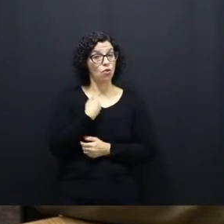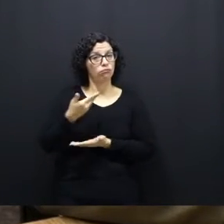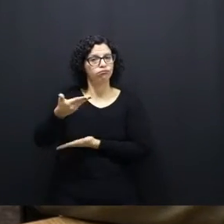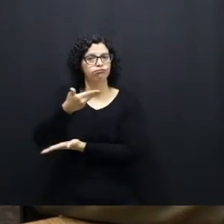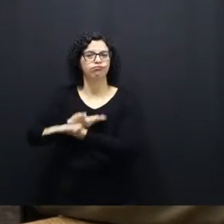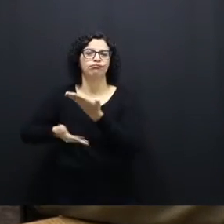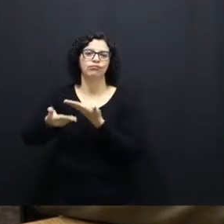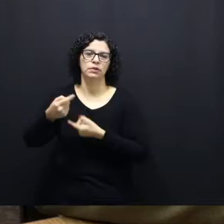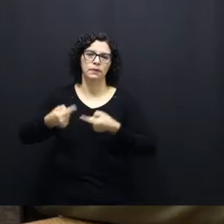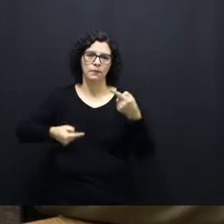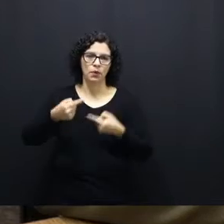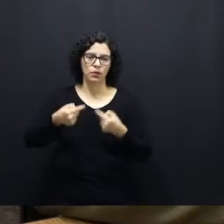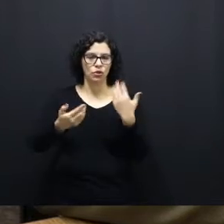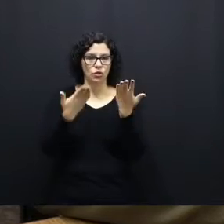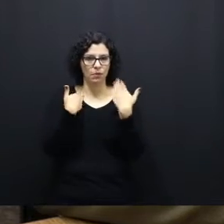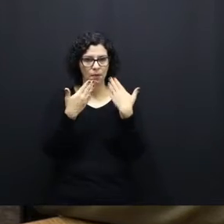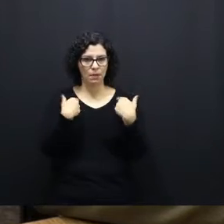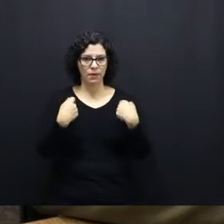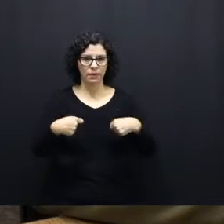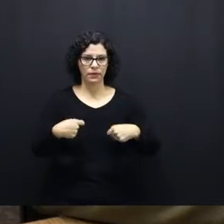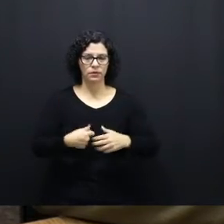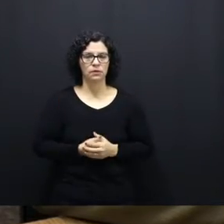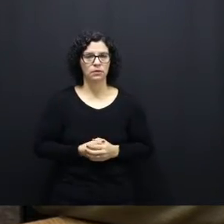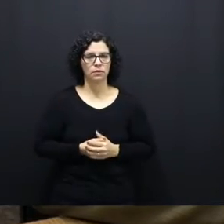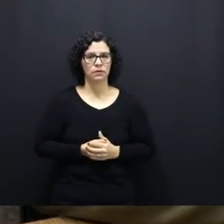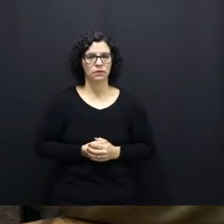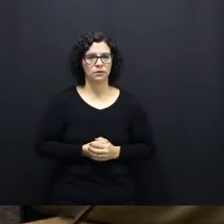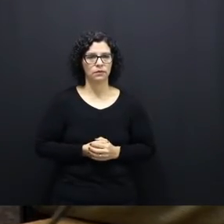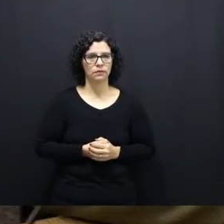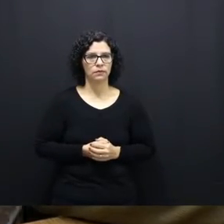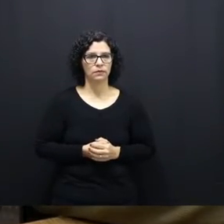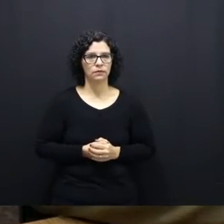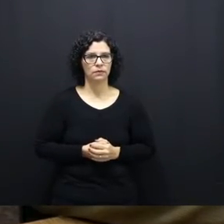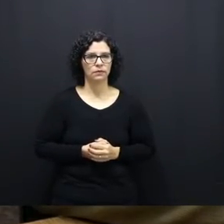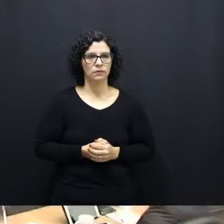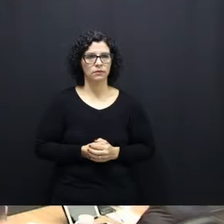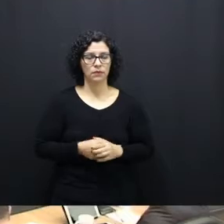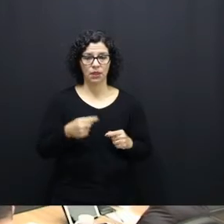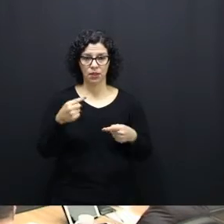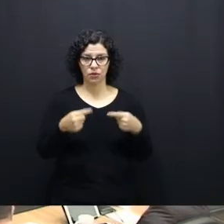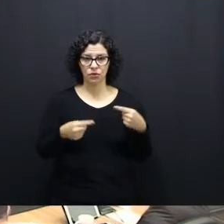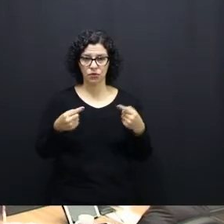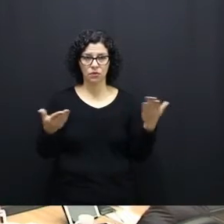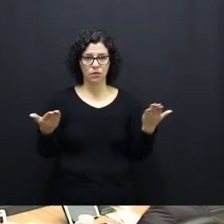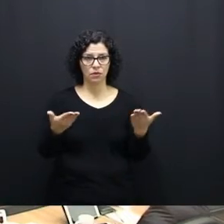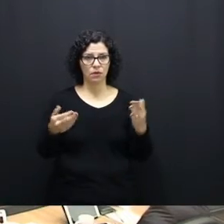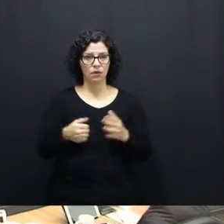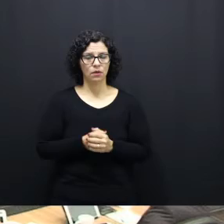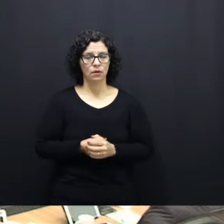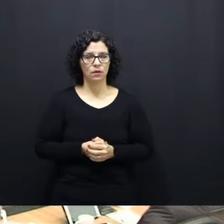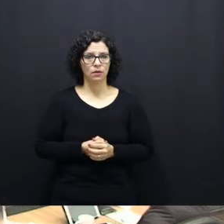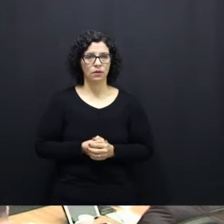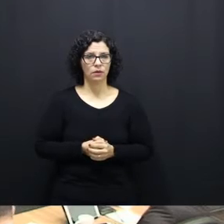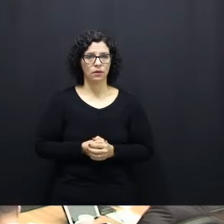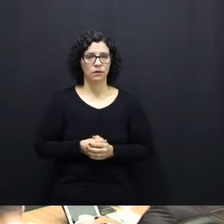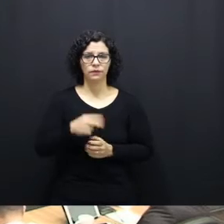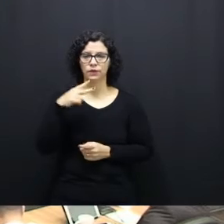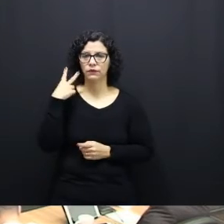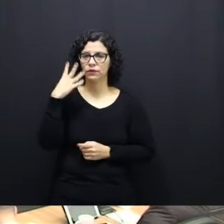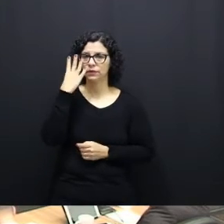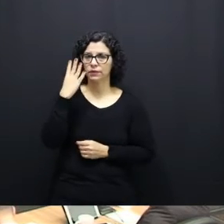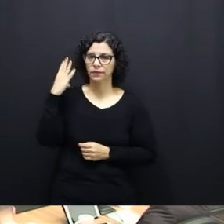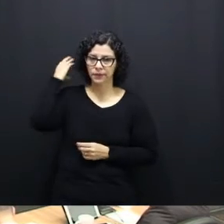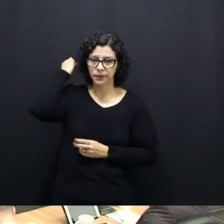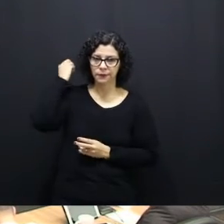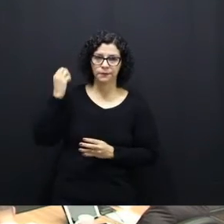com articulação e com diálogo e permanece em discussão com a palavra o Vereador Luiz